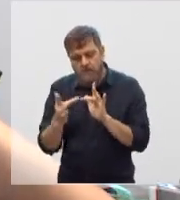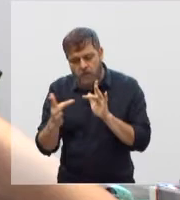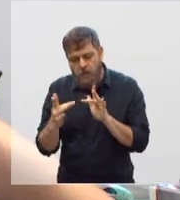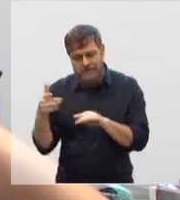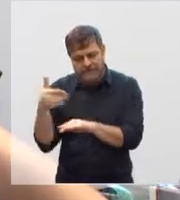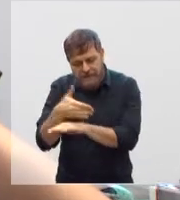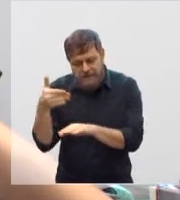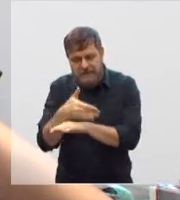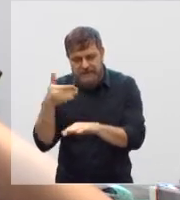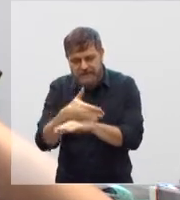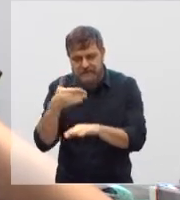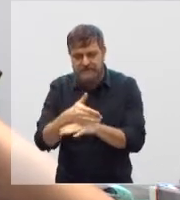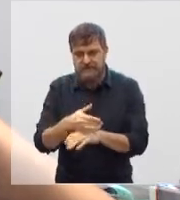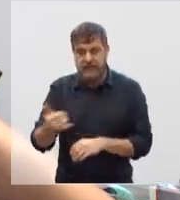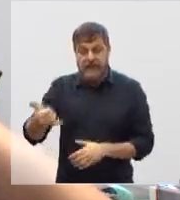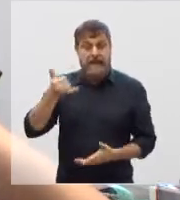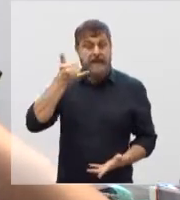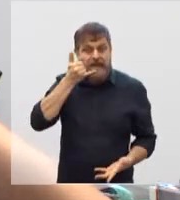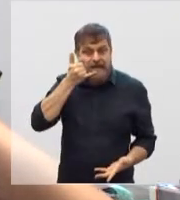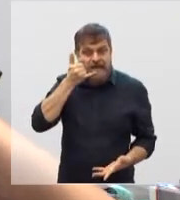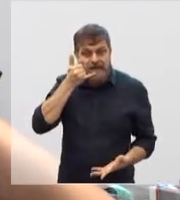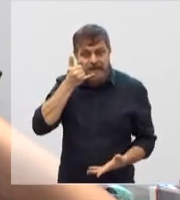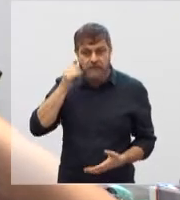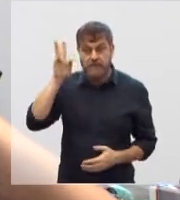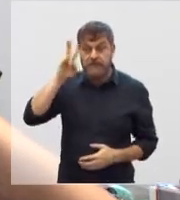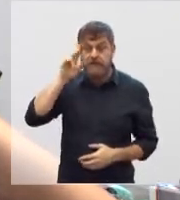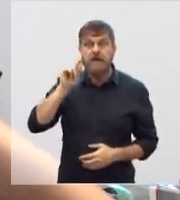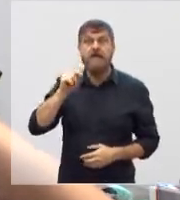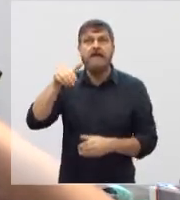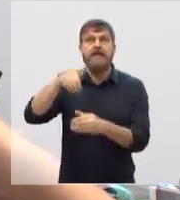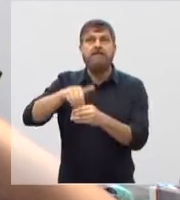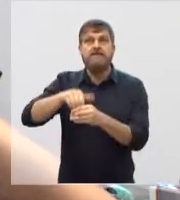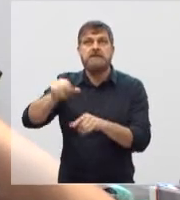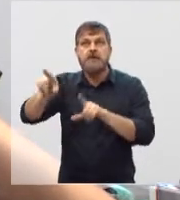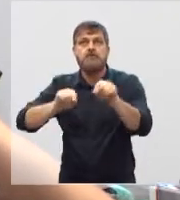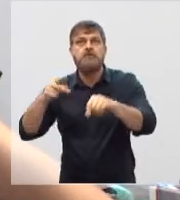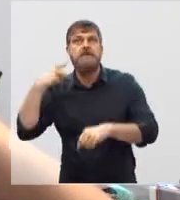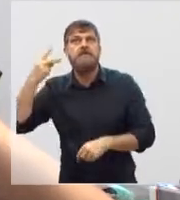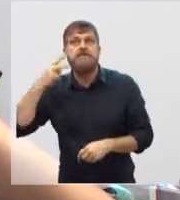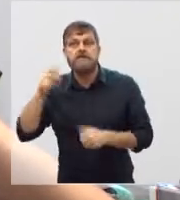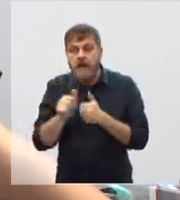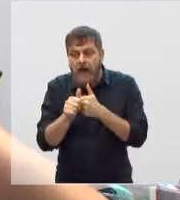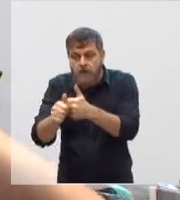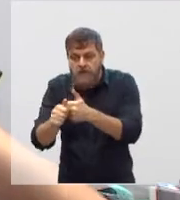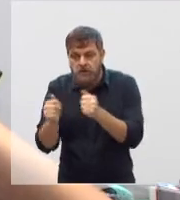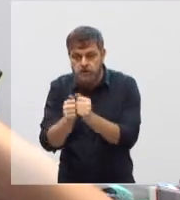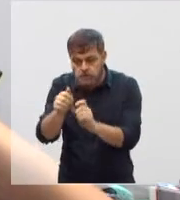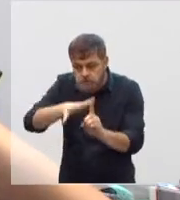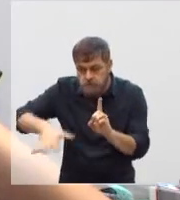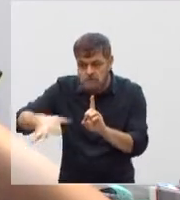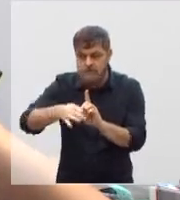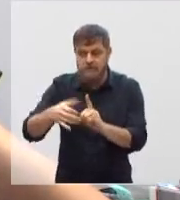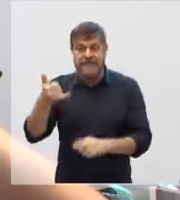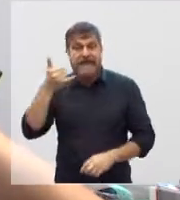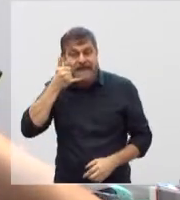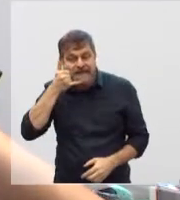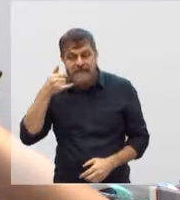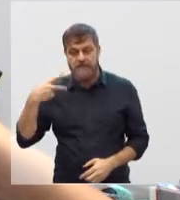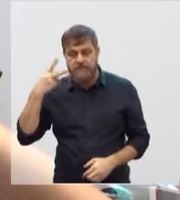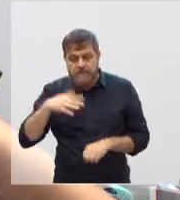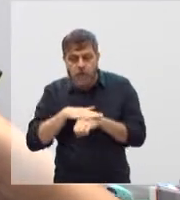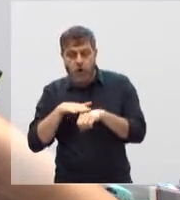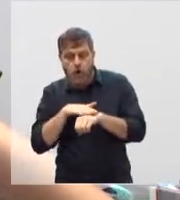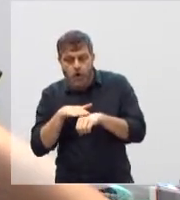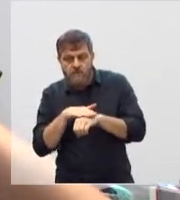É você entrando em contato, é você fazendo uma ligação, lembrando em quem você votou, acompanhar quem você votou. Liga para o